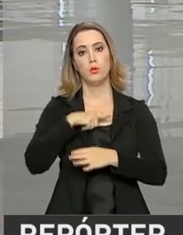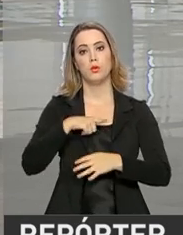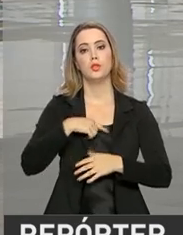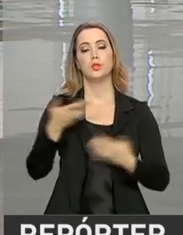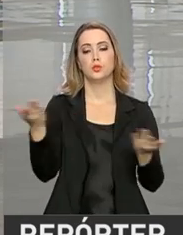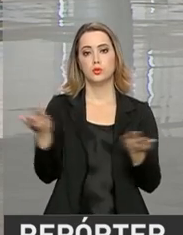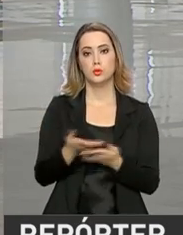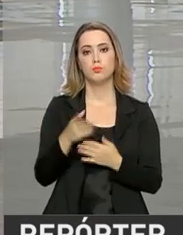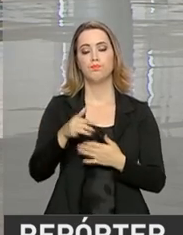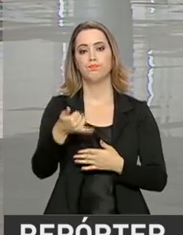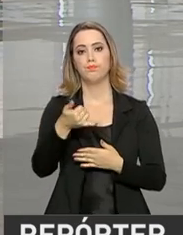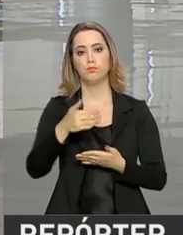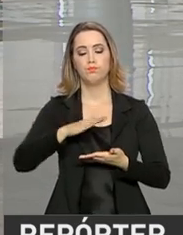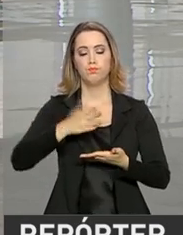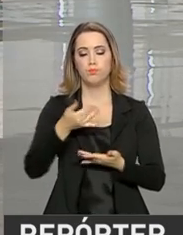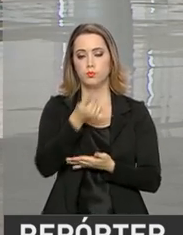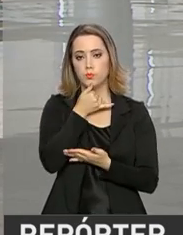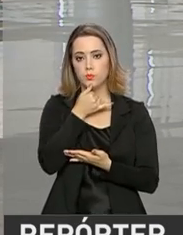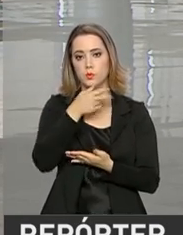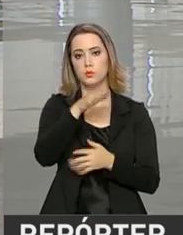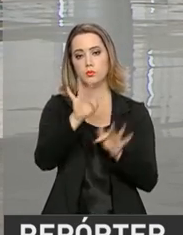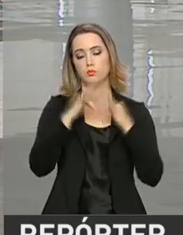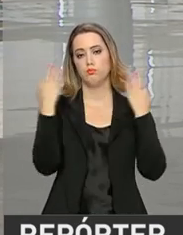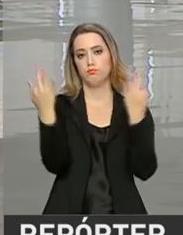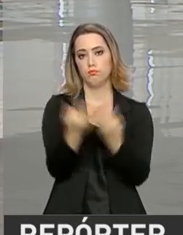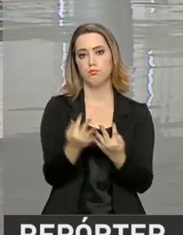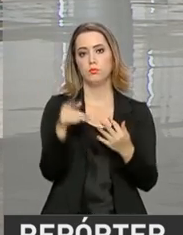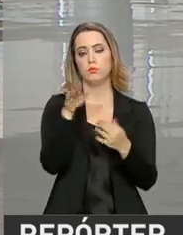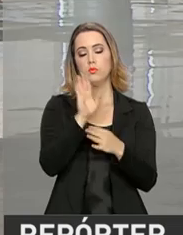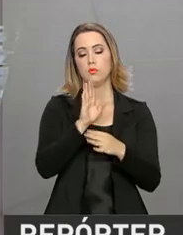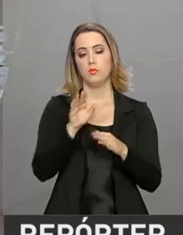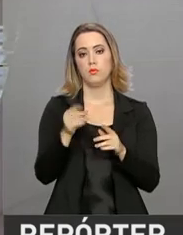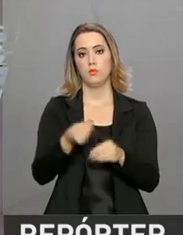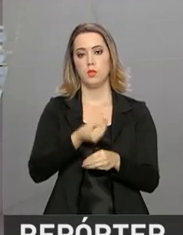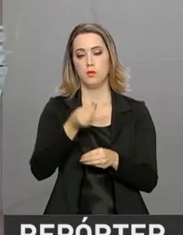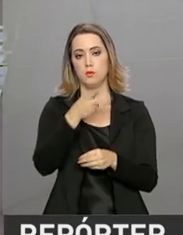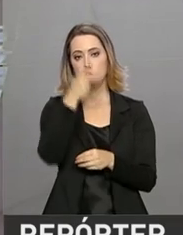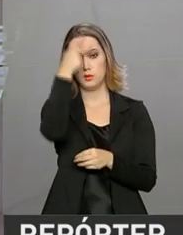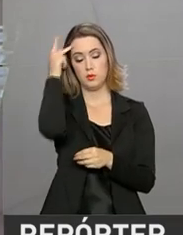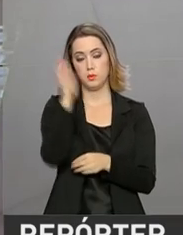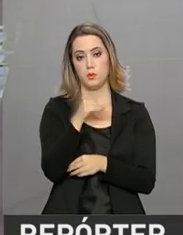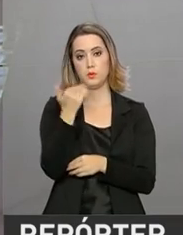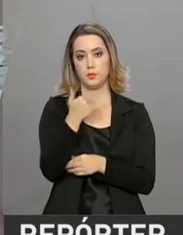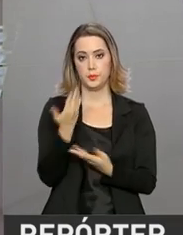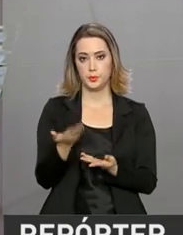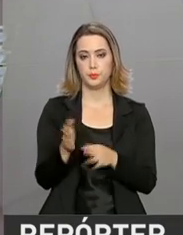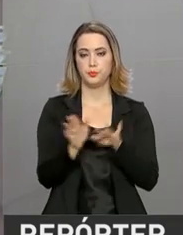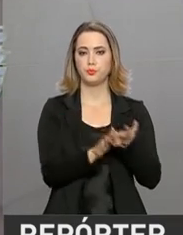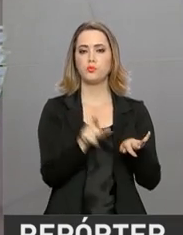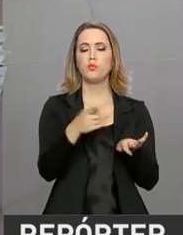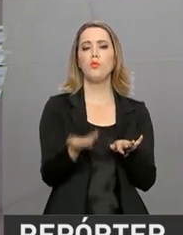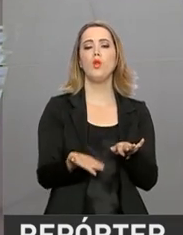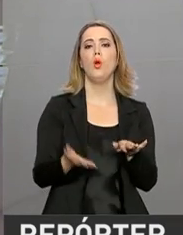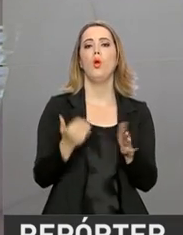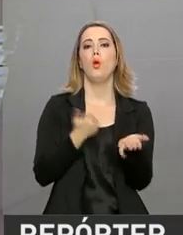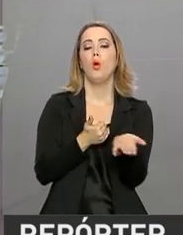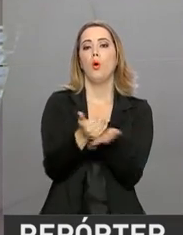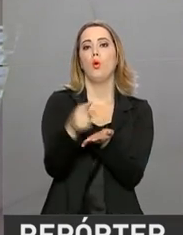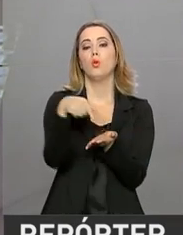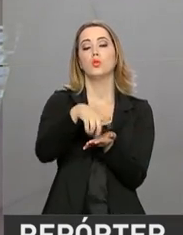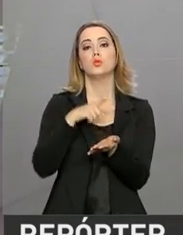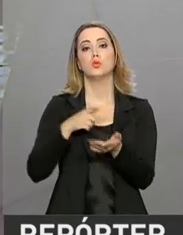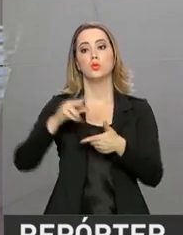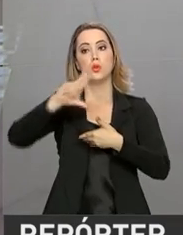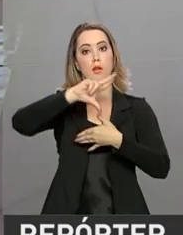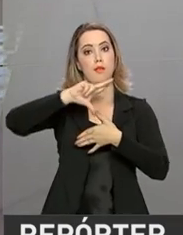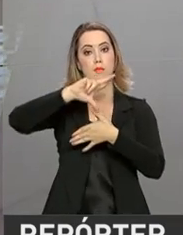condolências às famílias das vítimas Zé Luiz agora Paulo desde hoje cedo a América Latina tem mais um vencedor